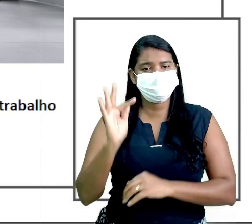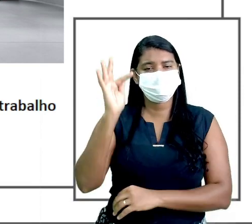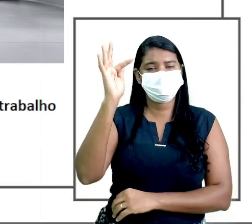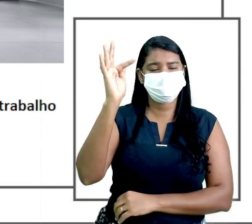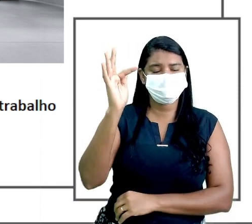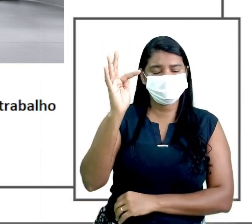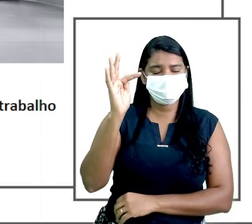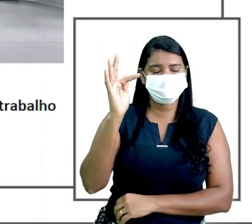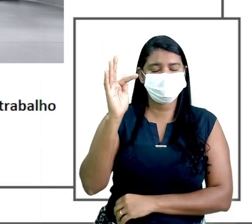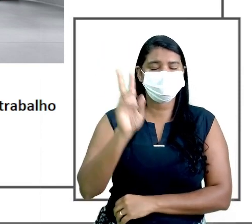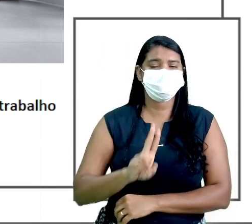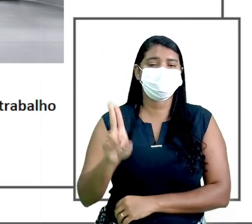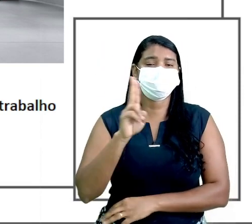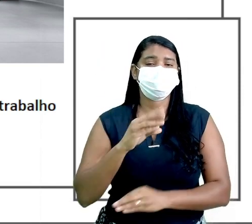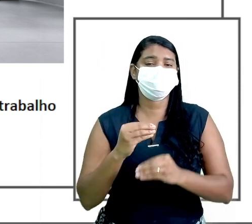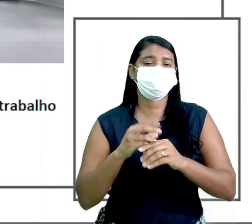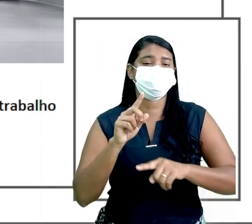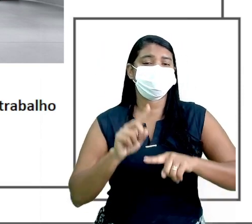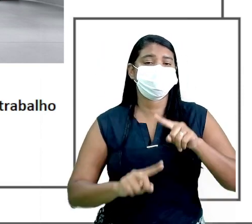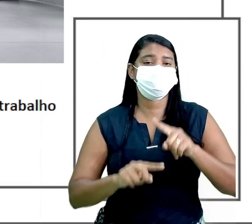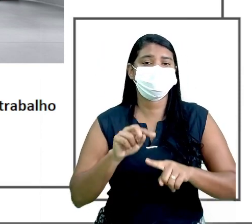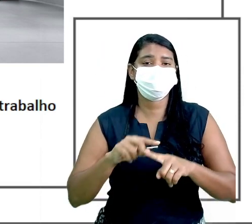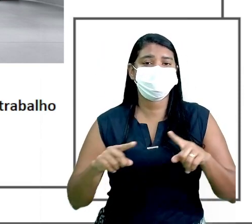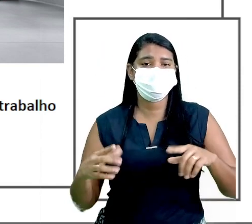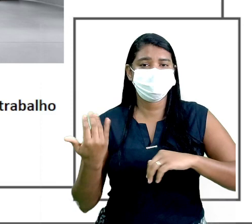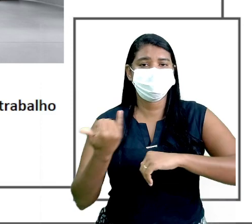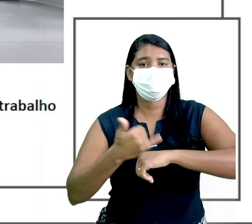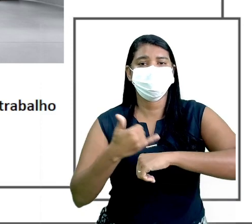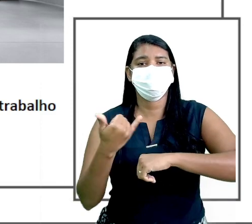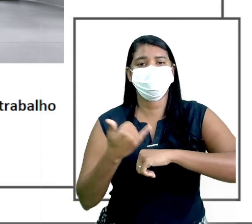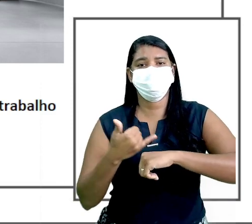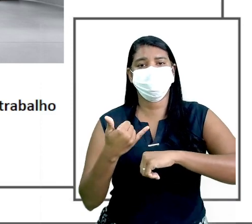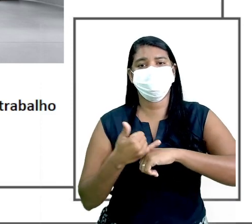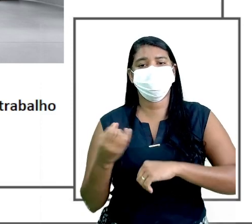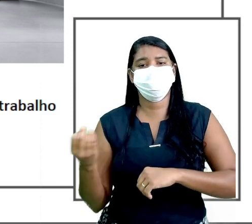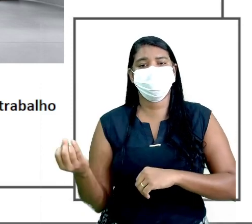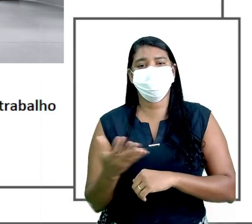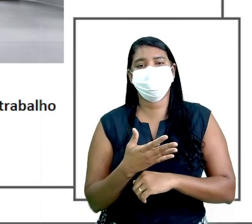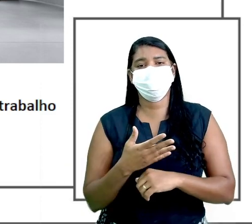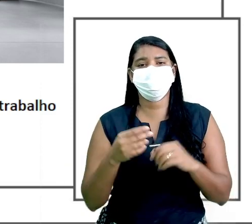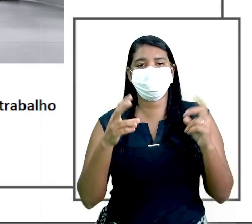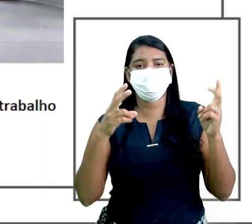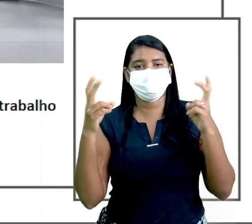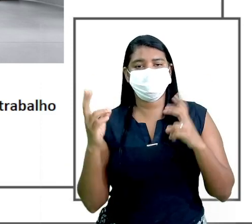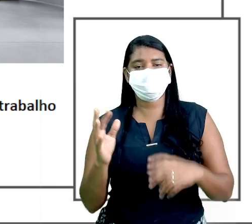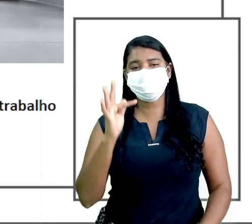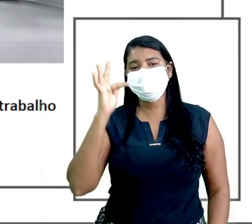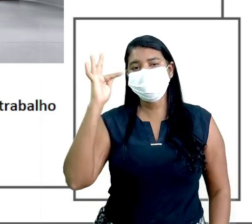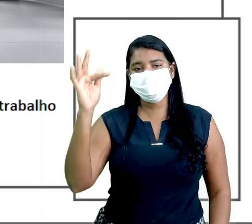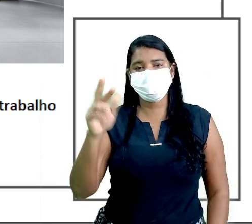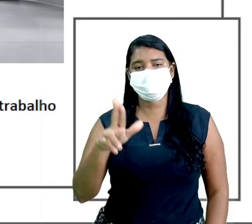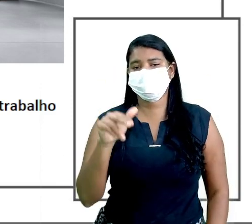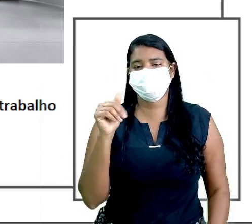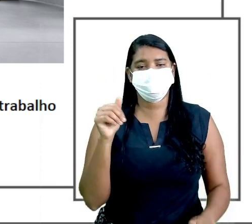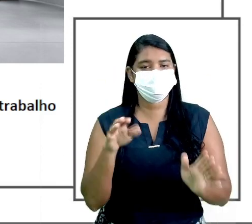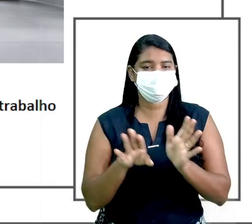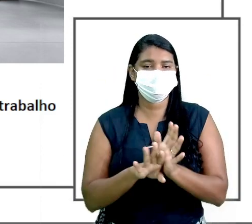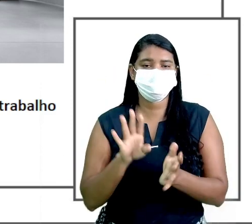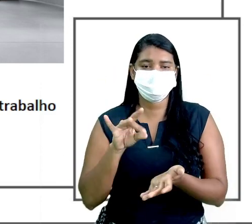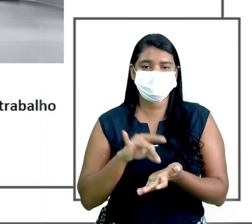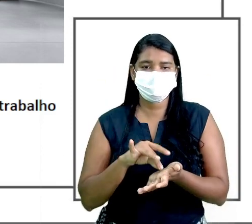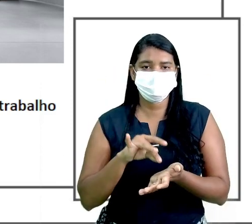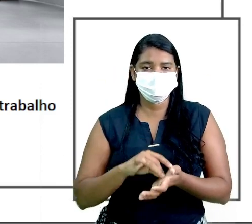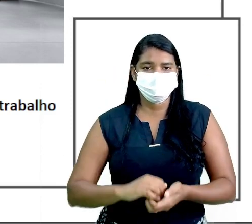futurismo, né? De uso de materiais metálicos e inusitados que dão esse aspecto de um futuro que nunca chega na